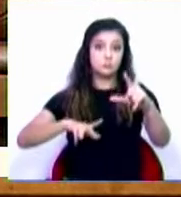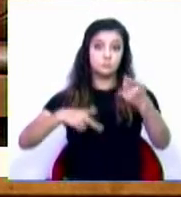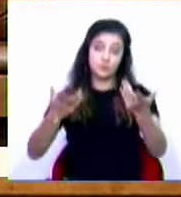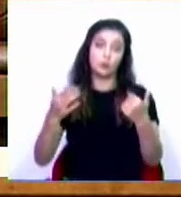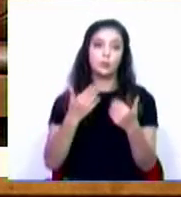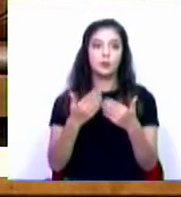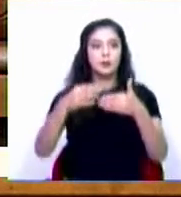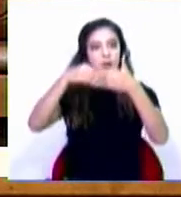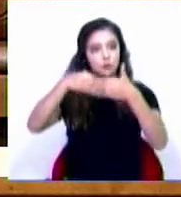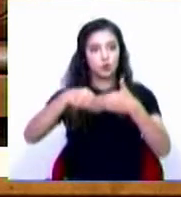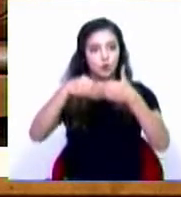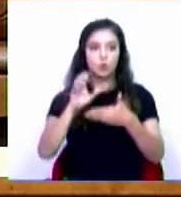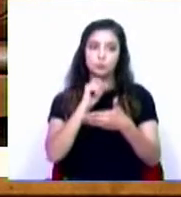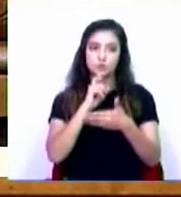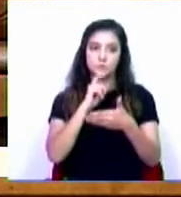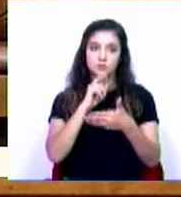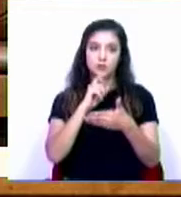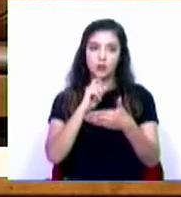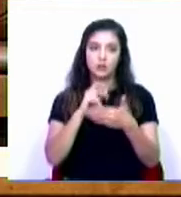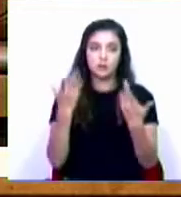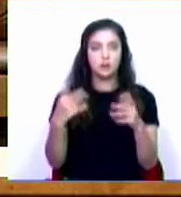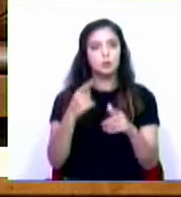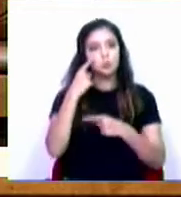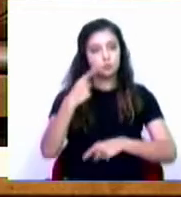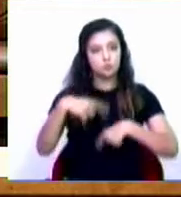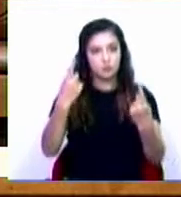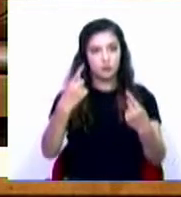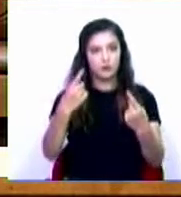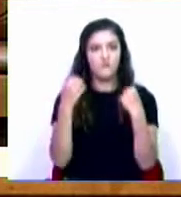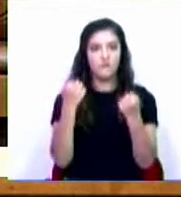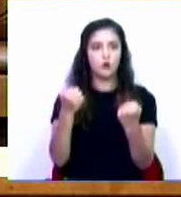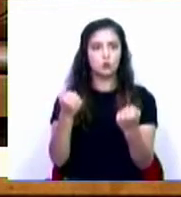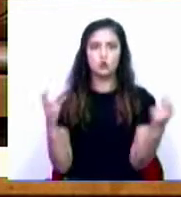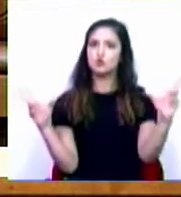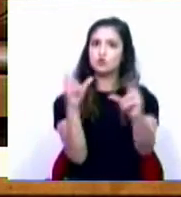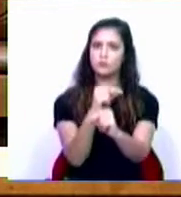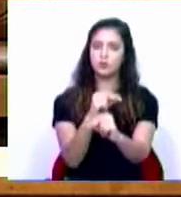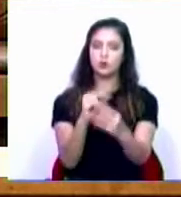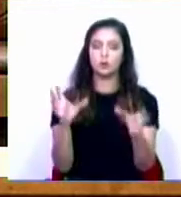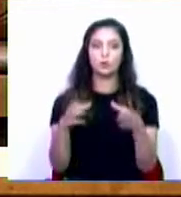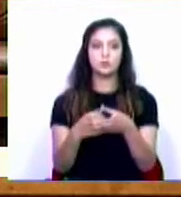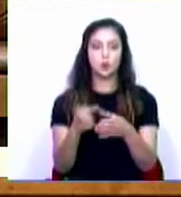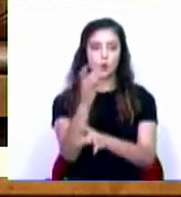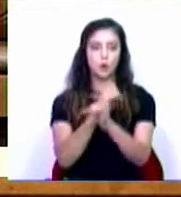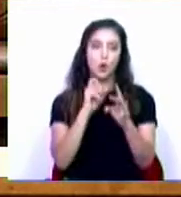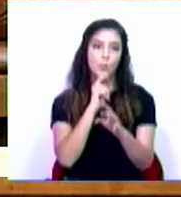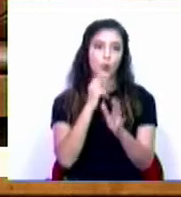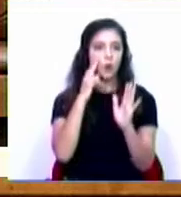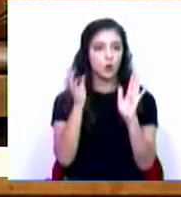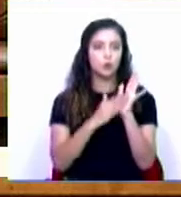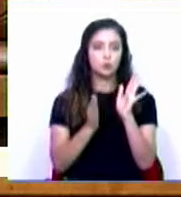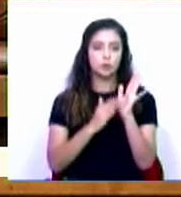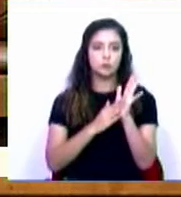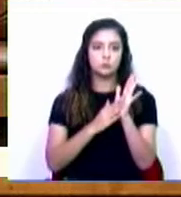gostaria de saudar a oportunidade deste debate e demonstrar que um país que é considerado fortemente inovador pela Comissão Europeia só pode ser reconhecido